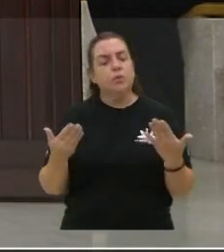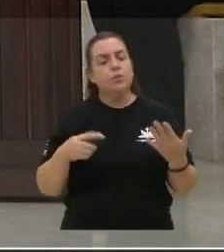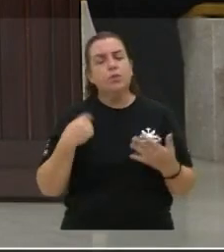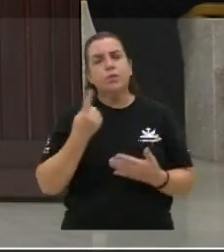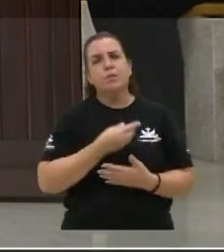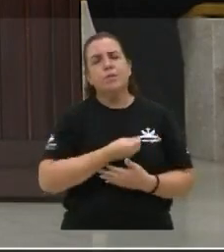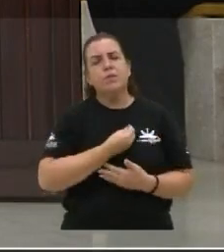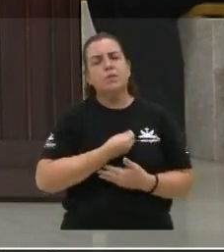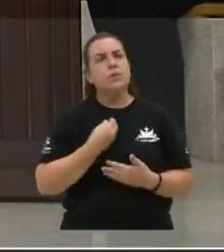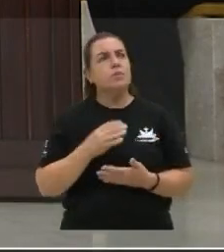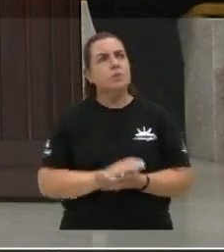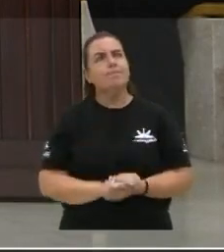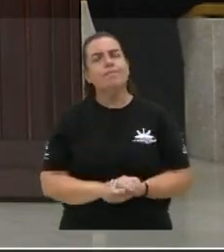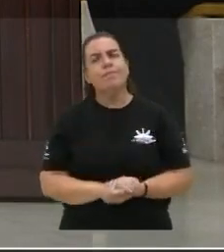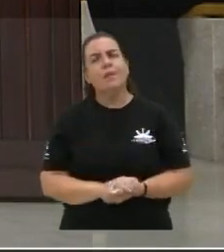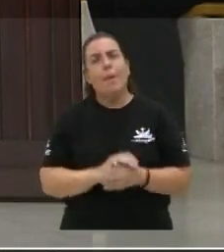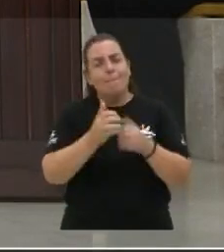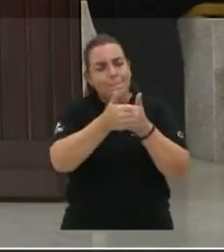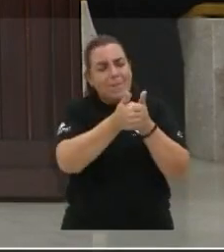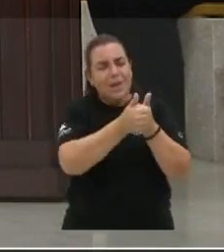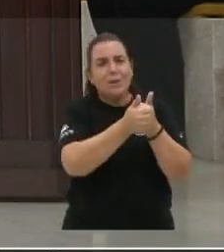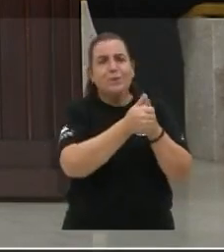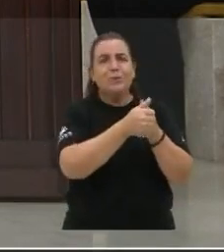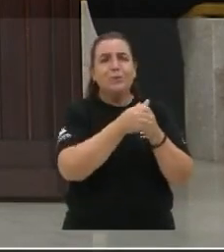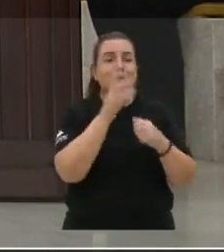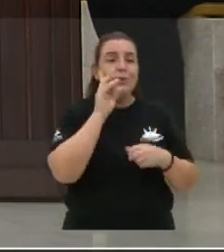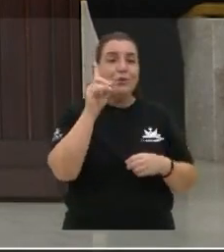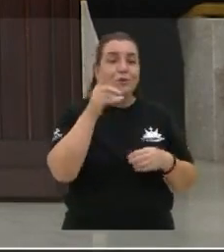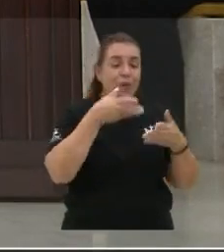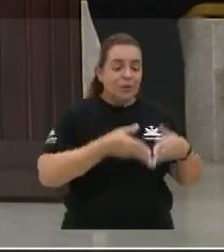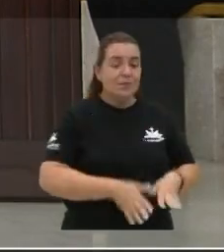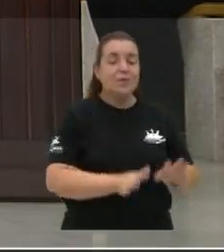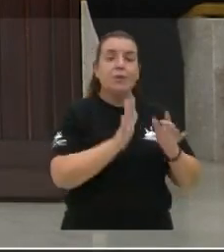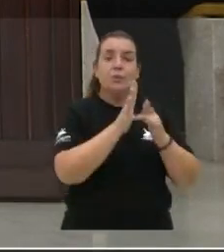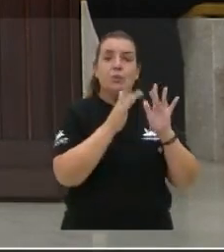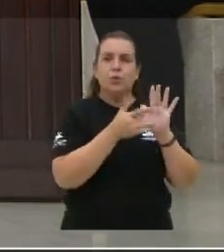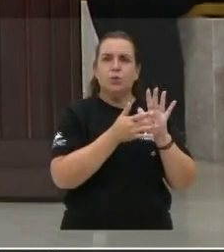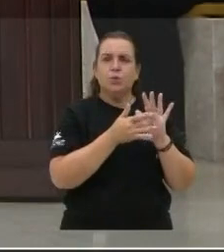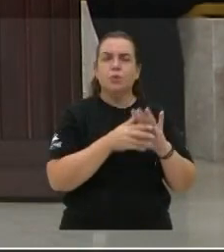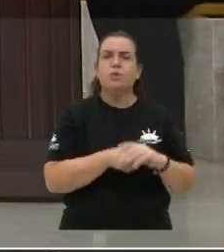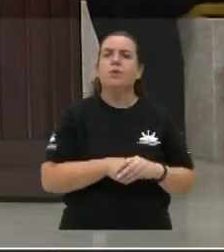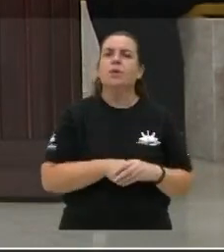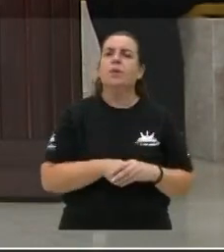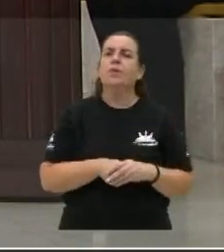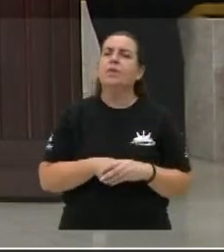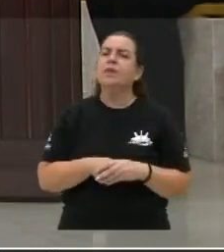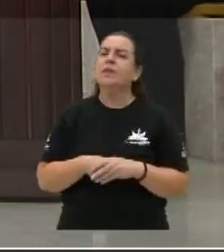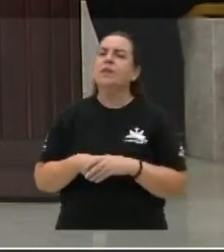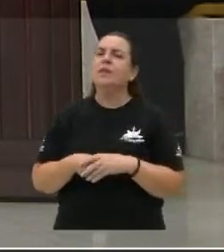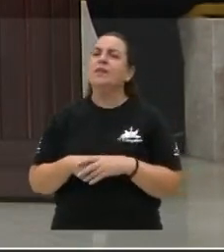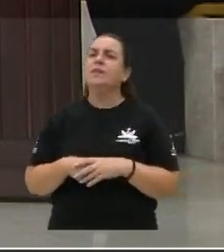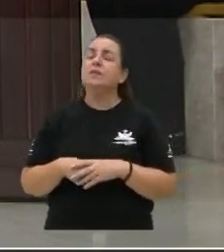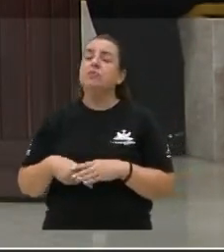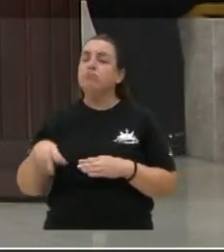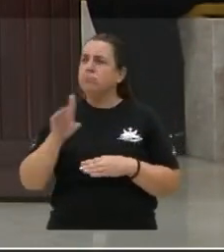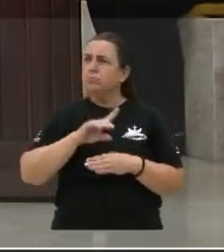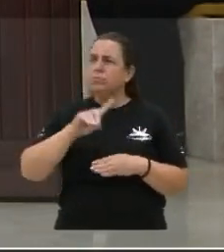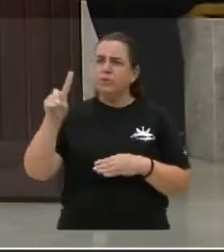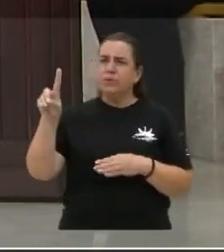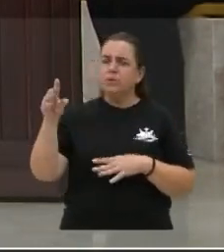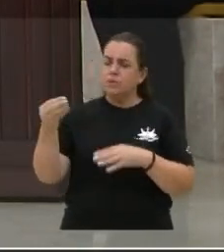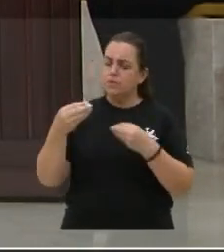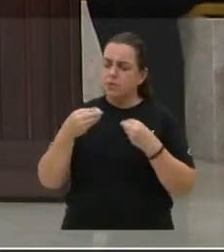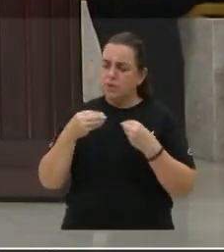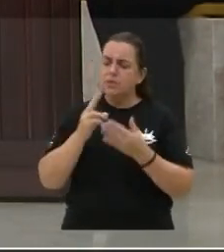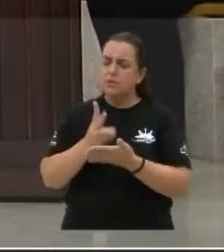estando tão próximo do Natal, eu começava o programa hoje e Deus reservou coisas acontecerem.